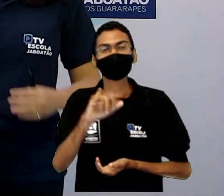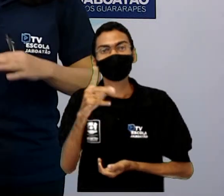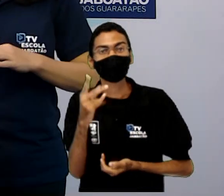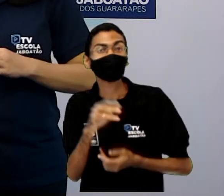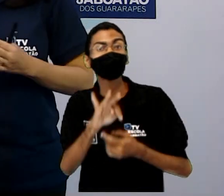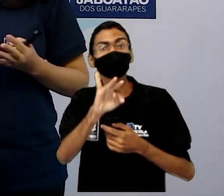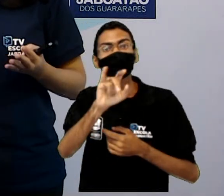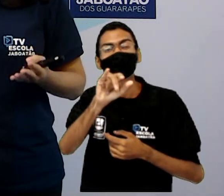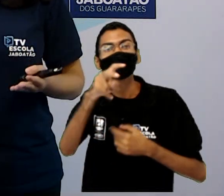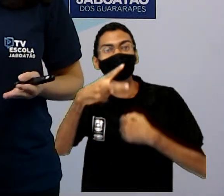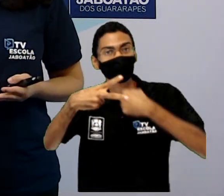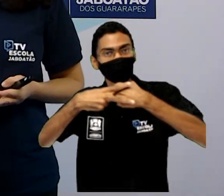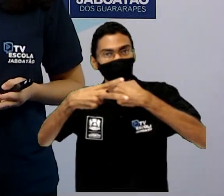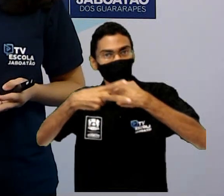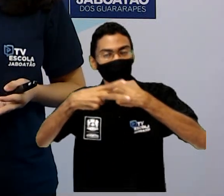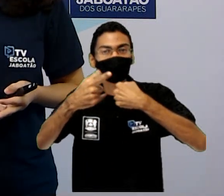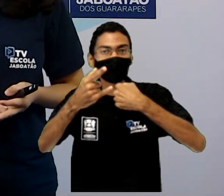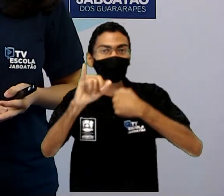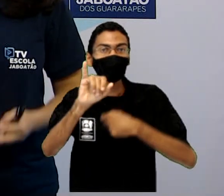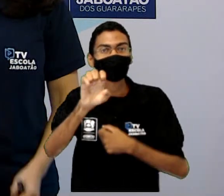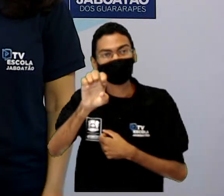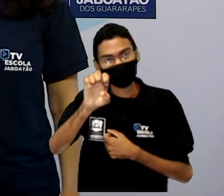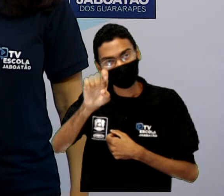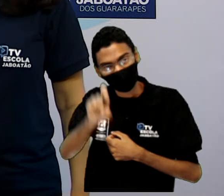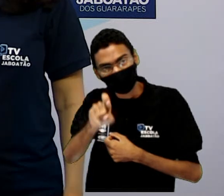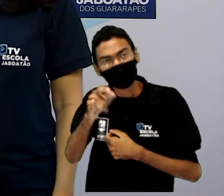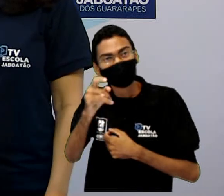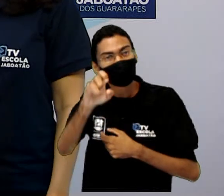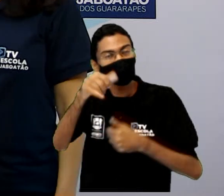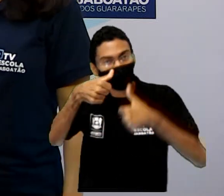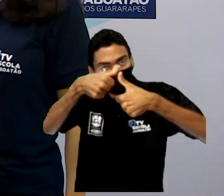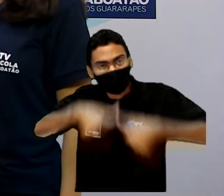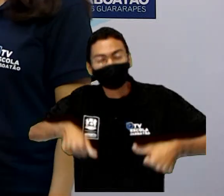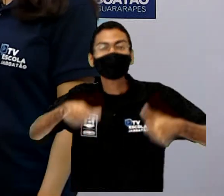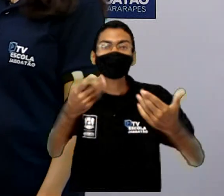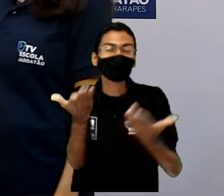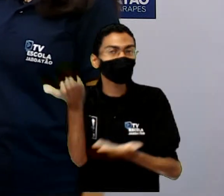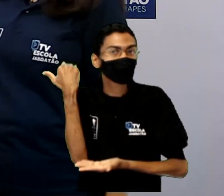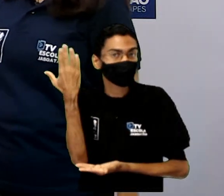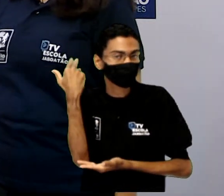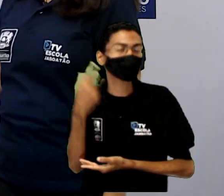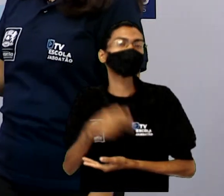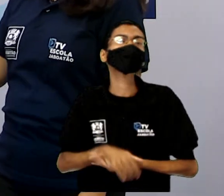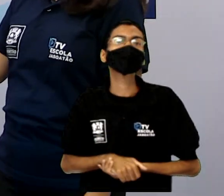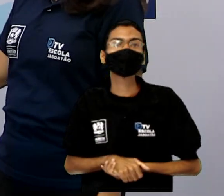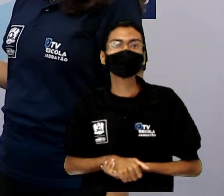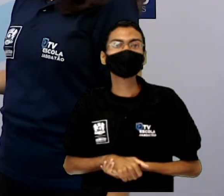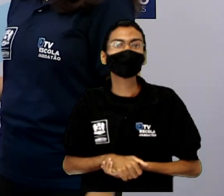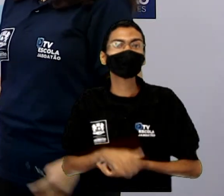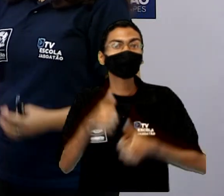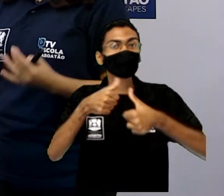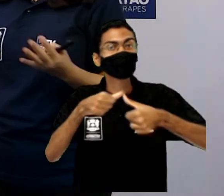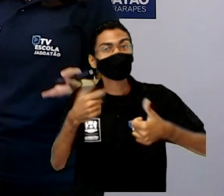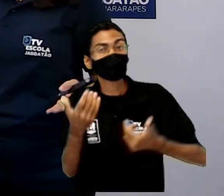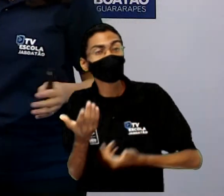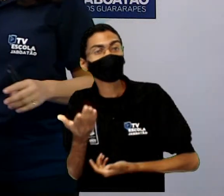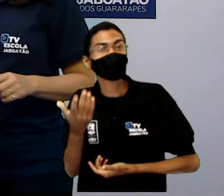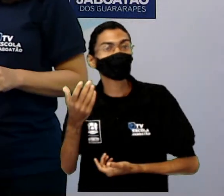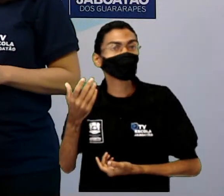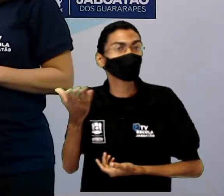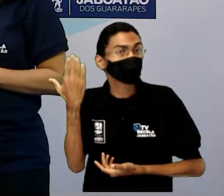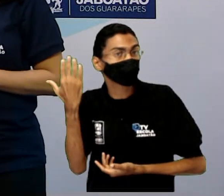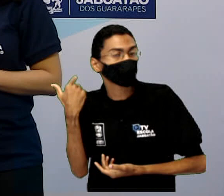significa ser ou estar em português, se está no passado vai ser era estava,